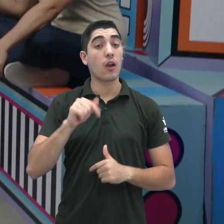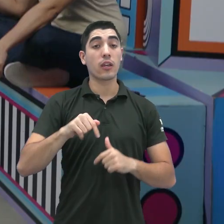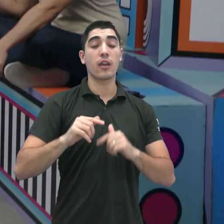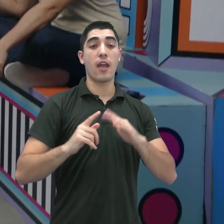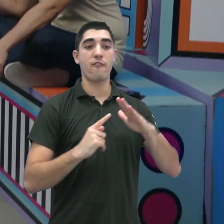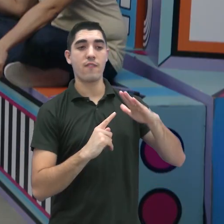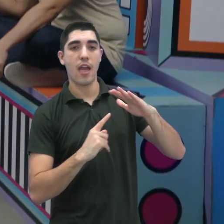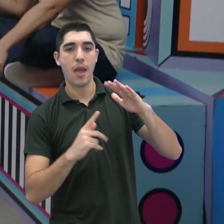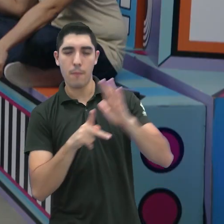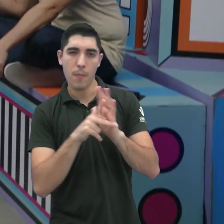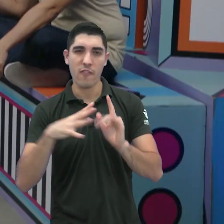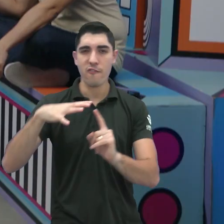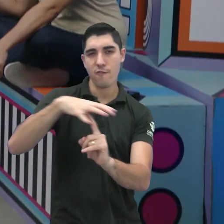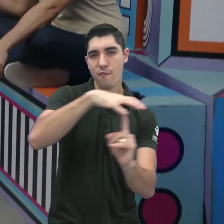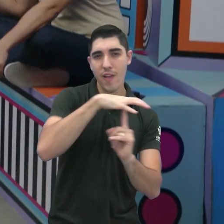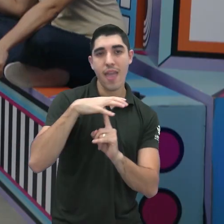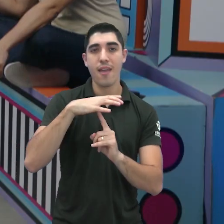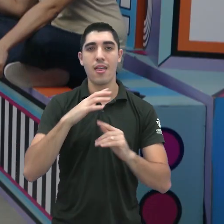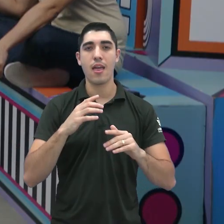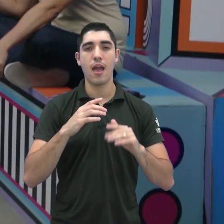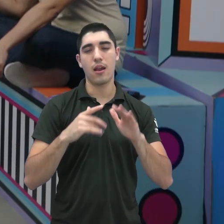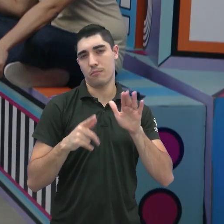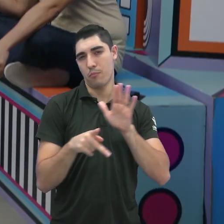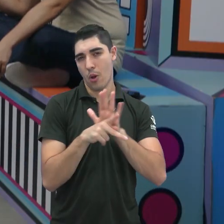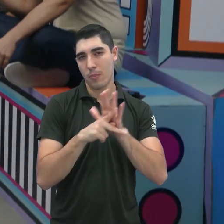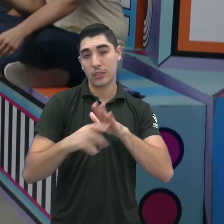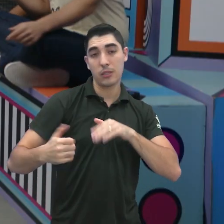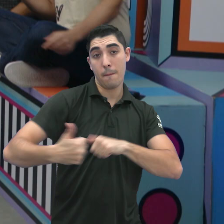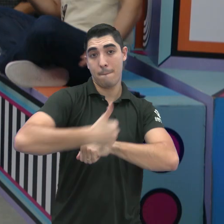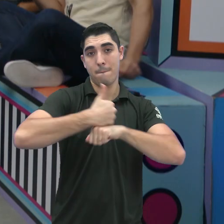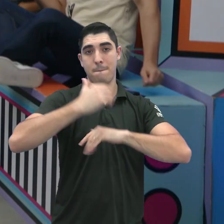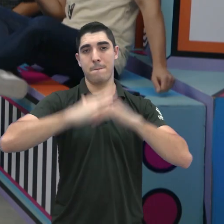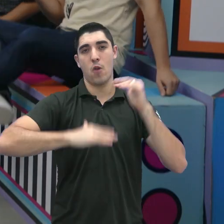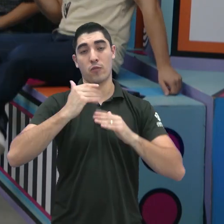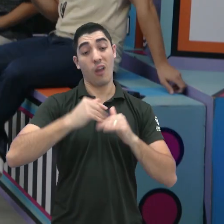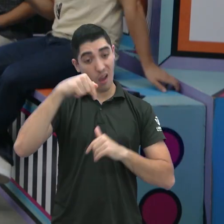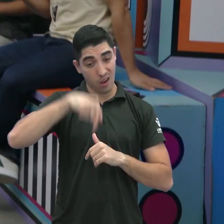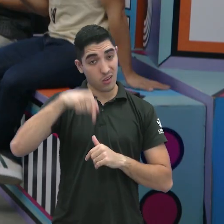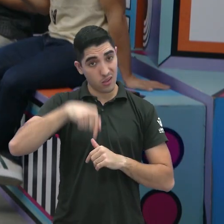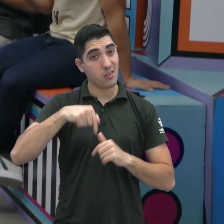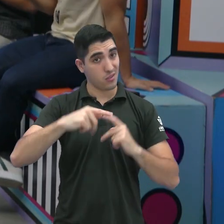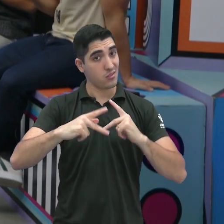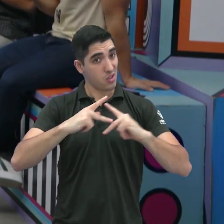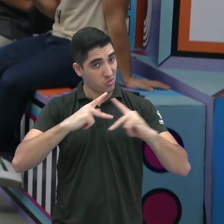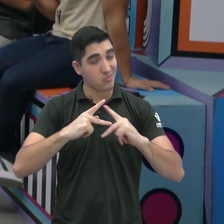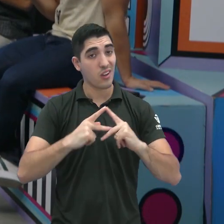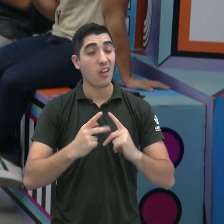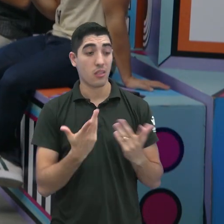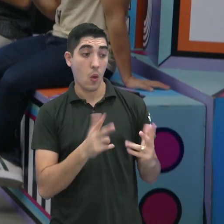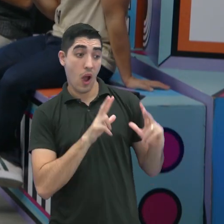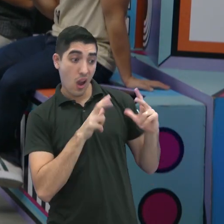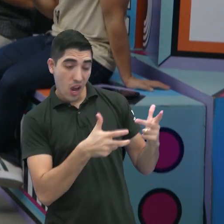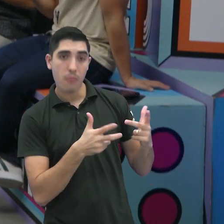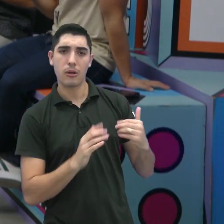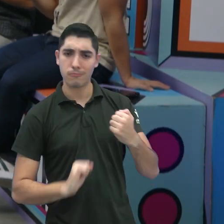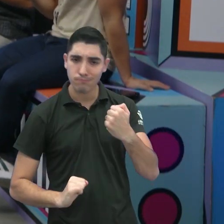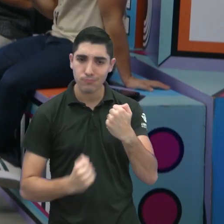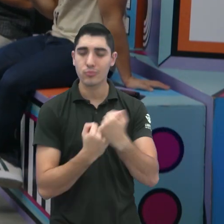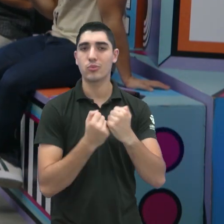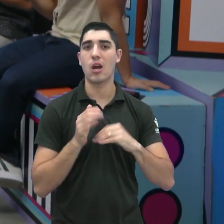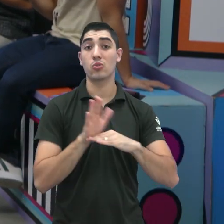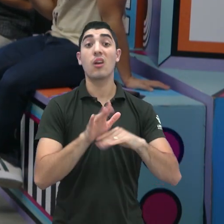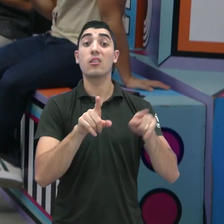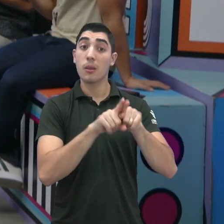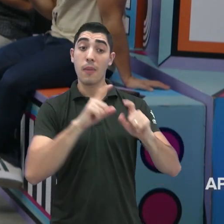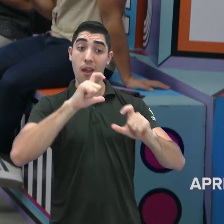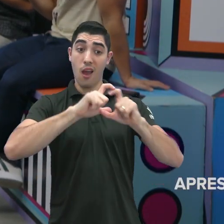profissões também que foi realizada aqui na cidade. Eu acho isso sensacional, o poder público está atuando nesse sentido e a TV Câmara estava lá para